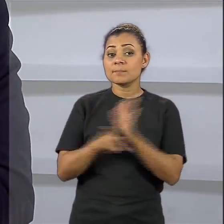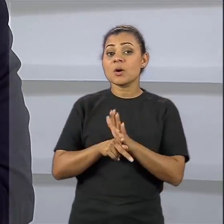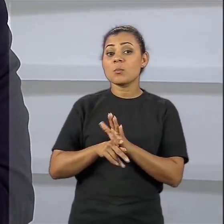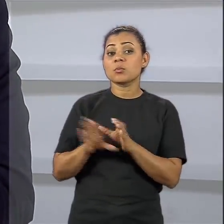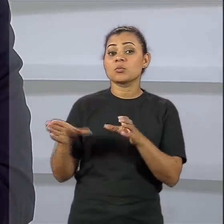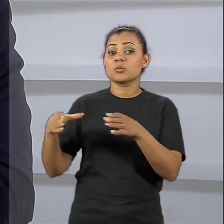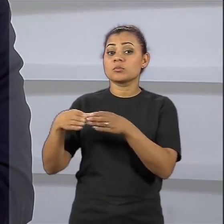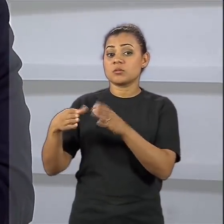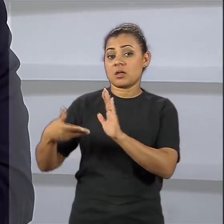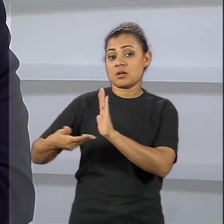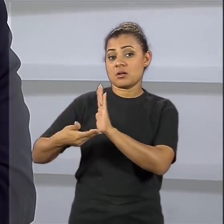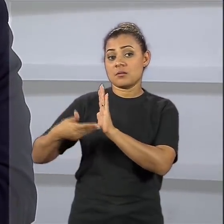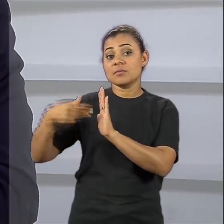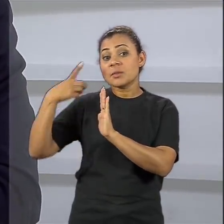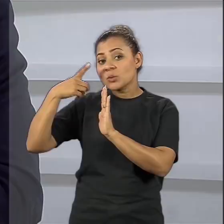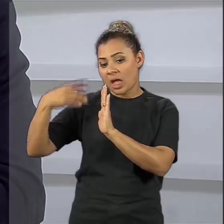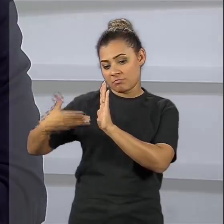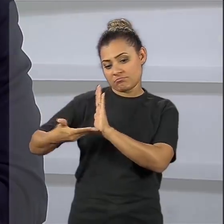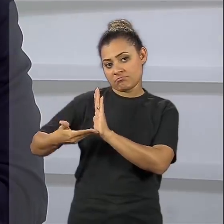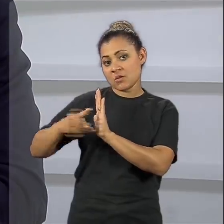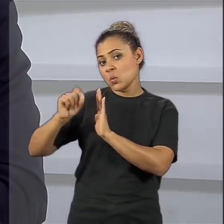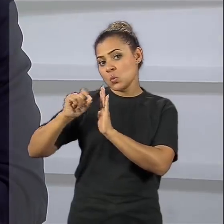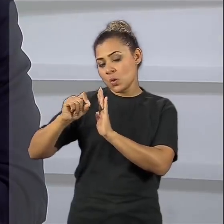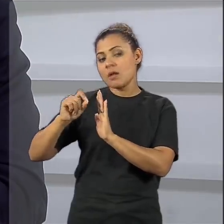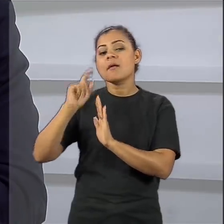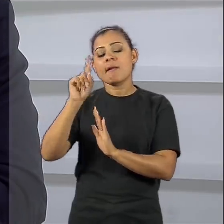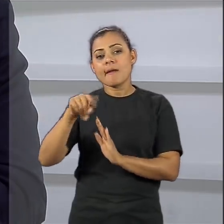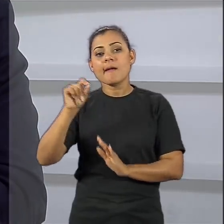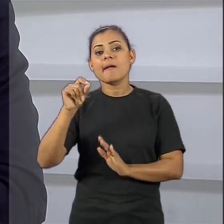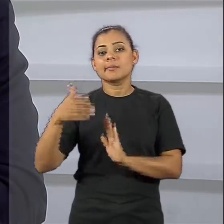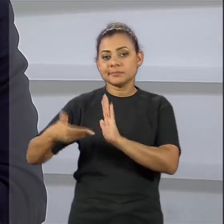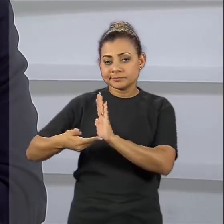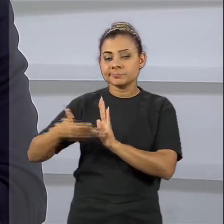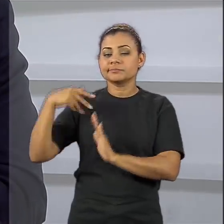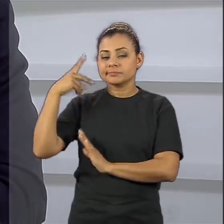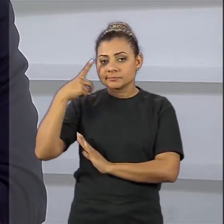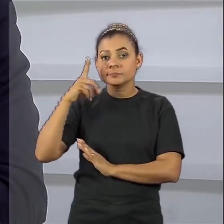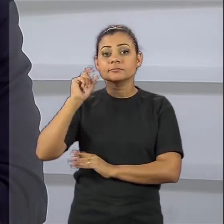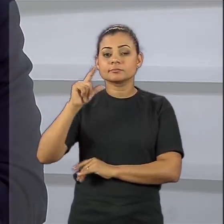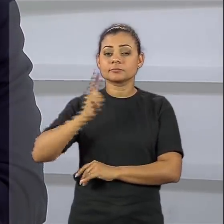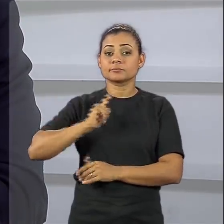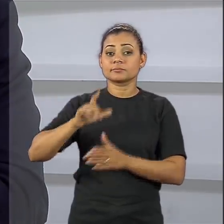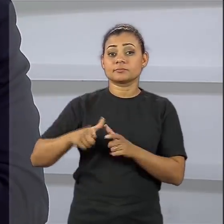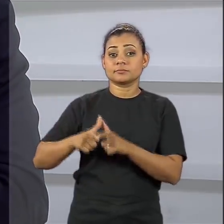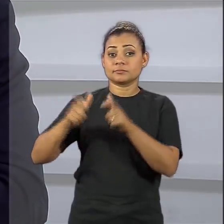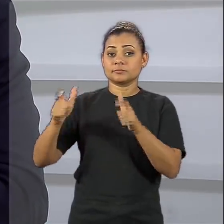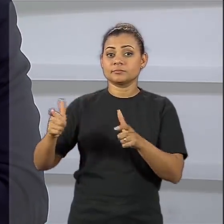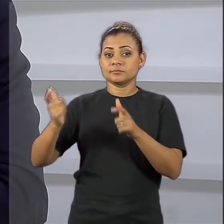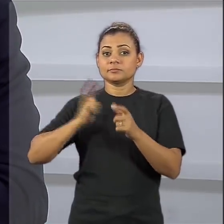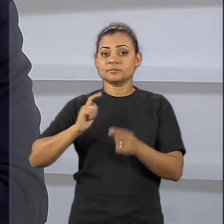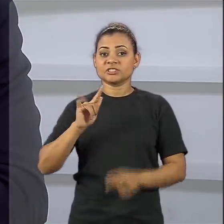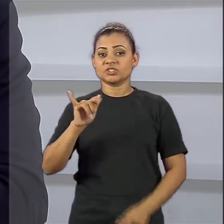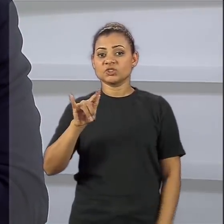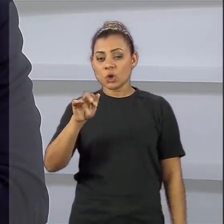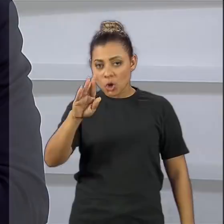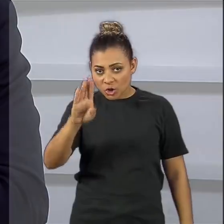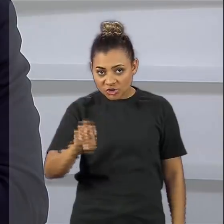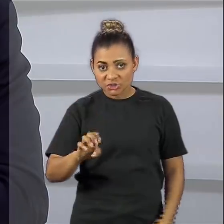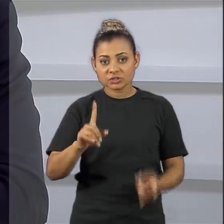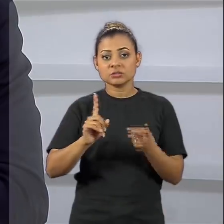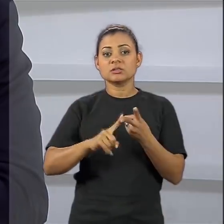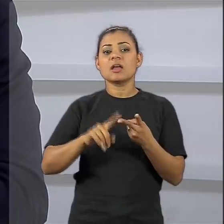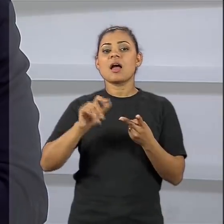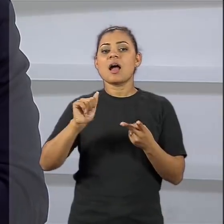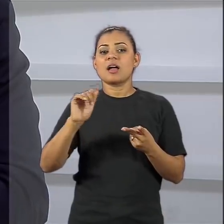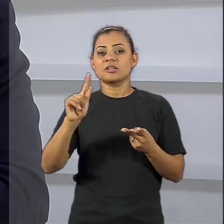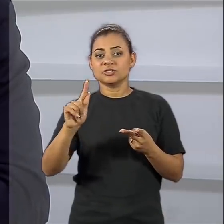Né? Porque a eleição municipal é um ótimo preditor da eleição de Câmara de Deputados. Né? Tem lá um estudo do Ciro Biderman, Jorge Avelino, nossos colegas da GV,